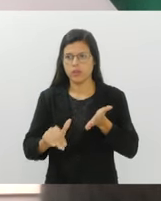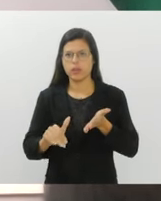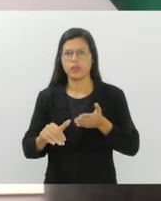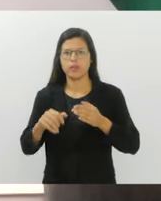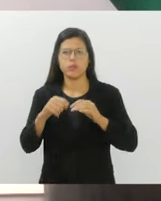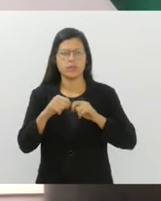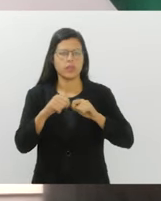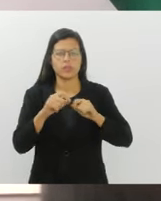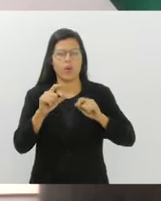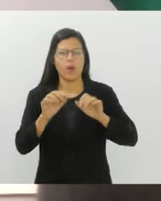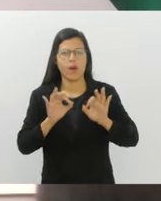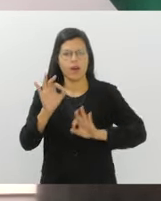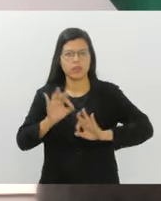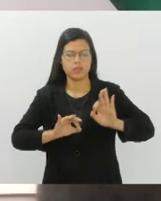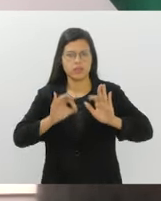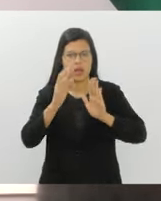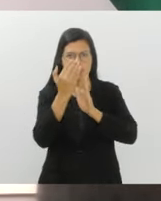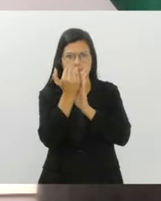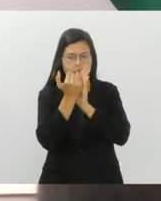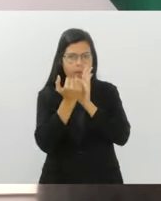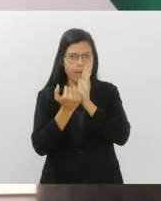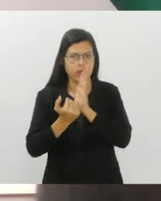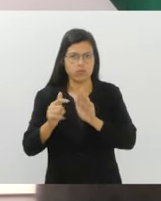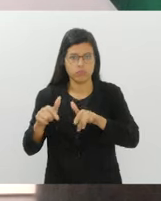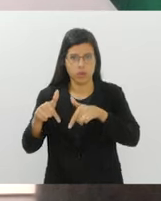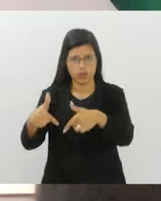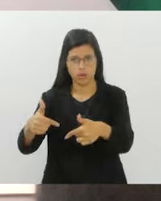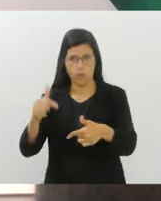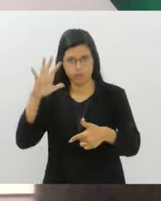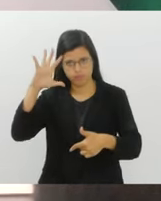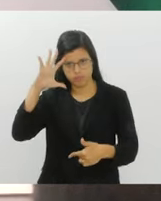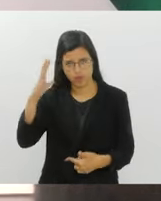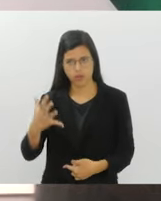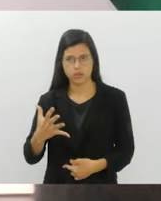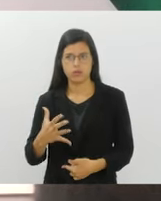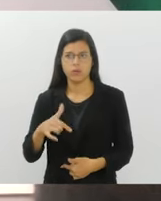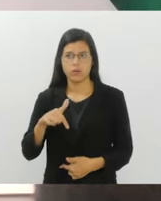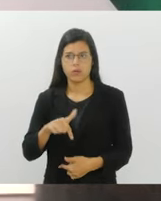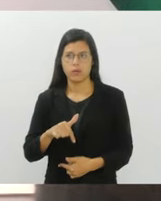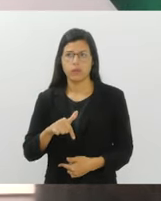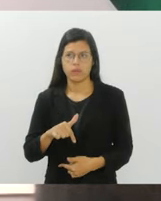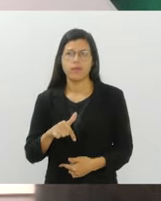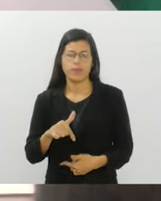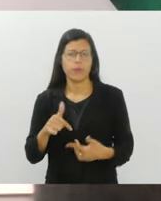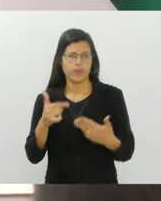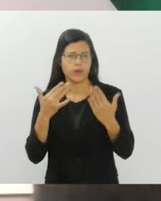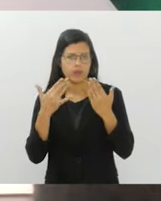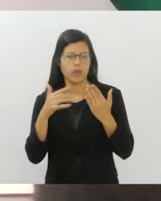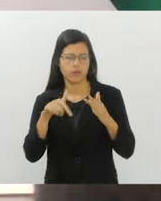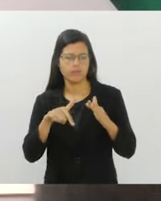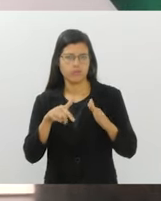de contingência, a quem eu protocolo aqui na frente parlamentar e na comissão